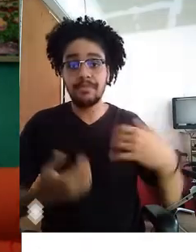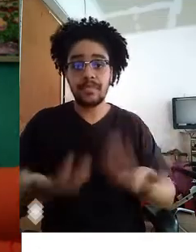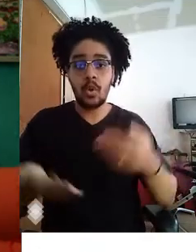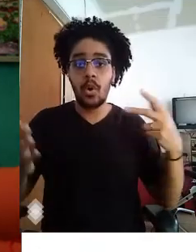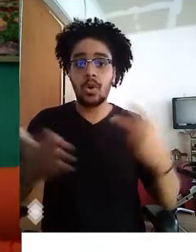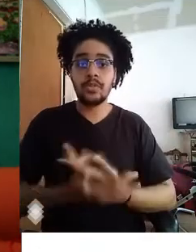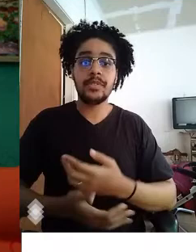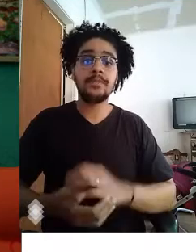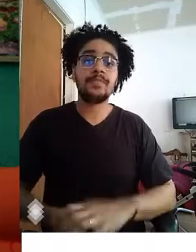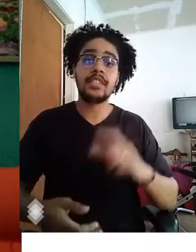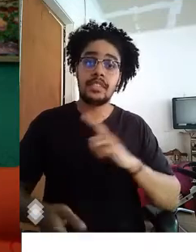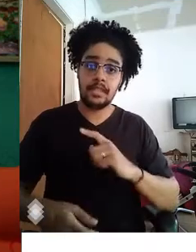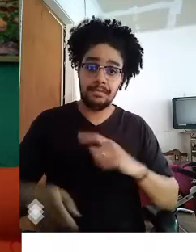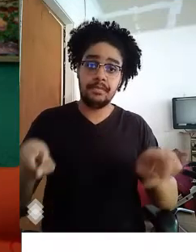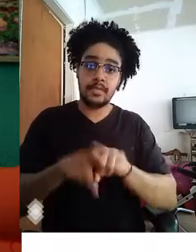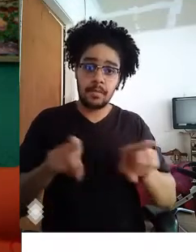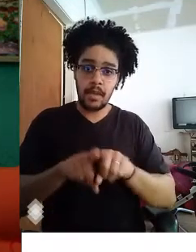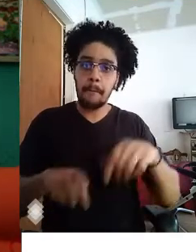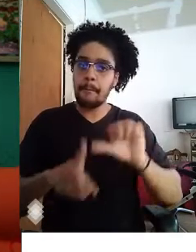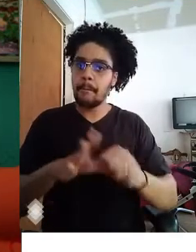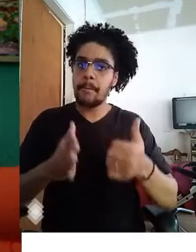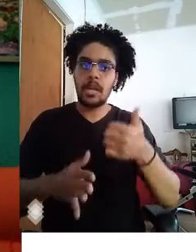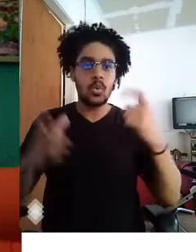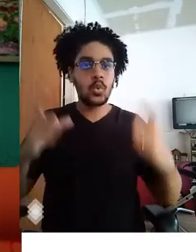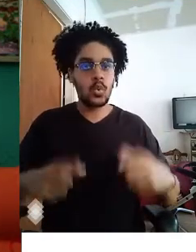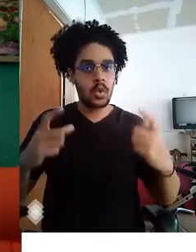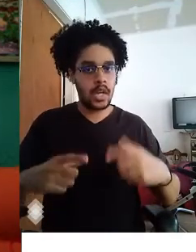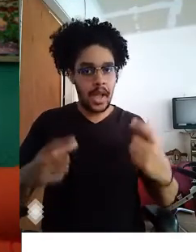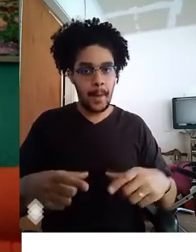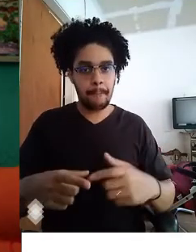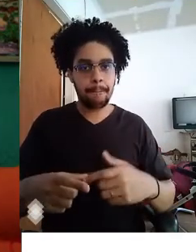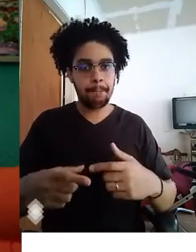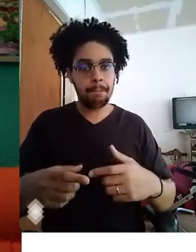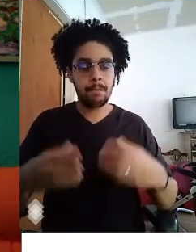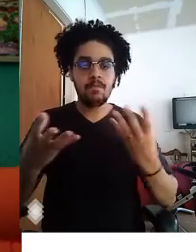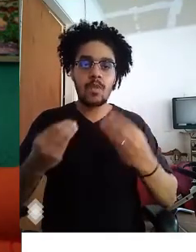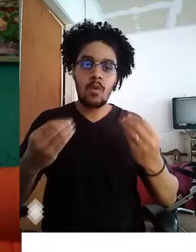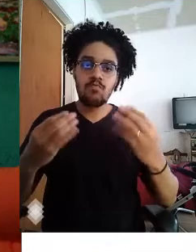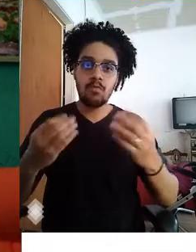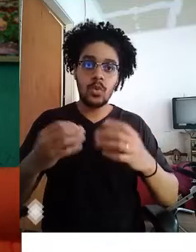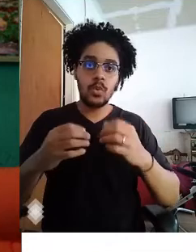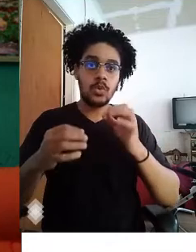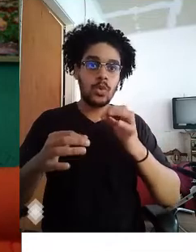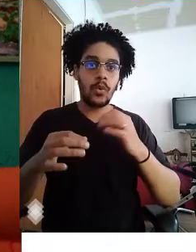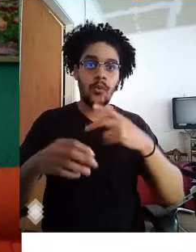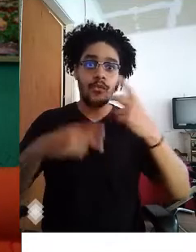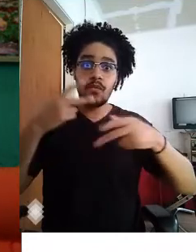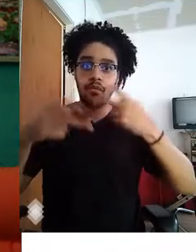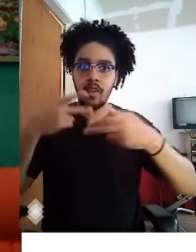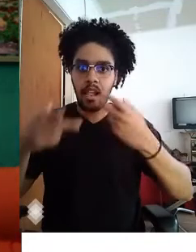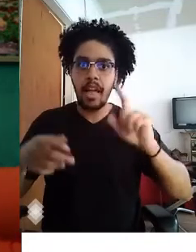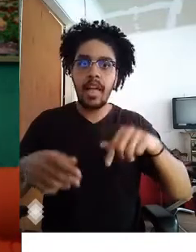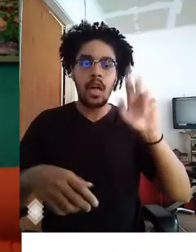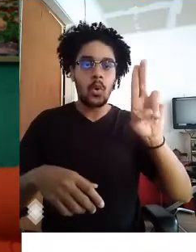e que teve como, digamos assim, a primeira localidade de grande repercussão, a cidade de